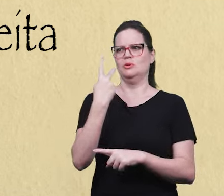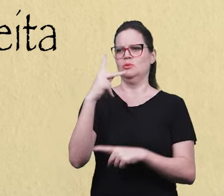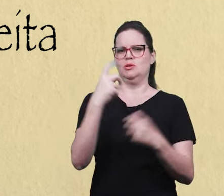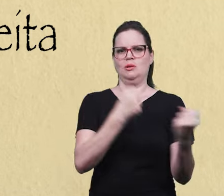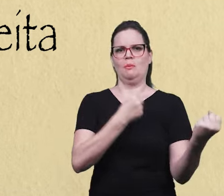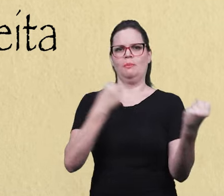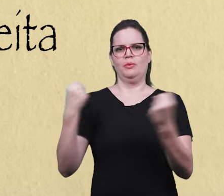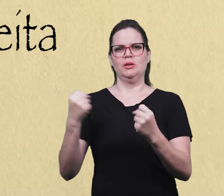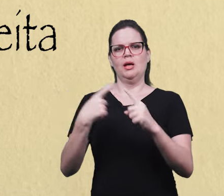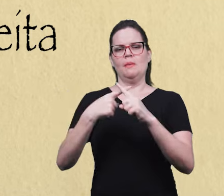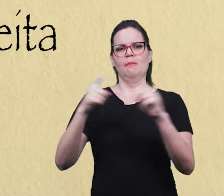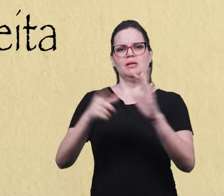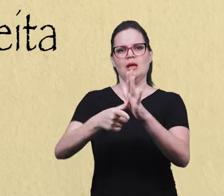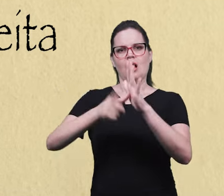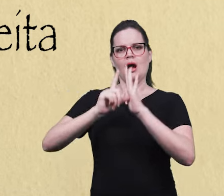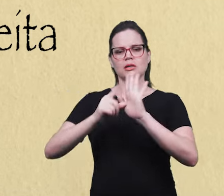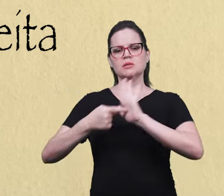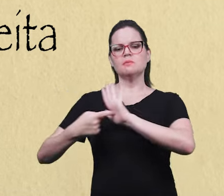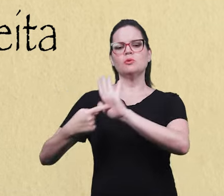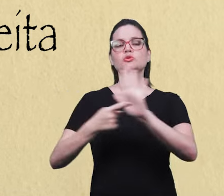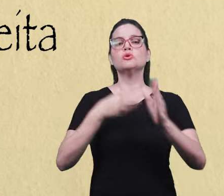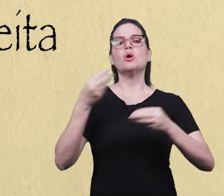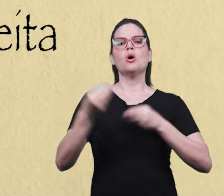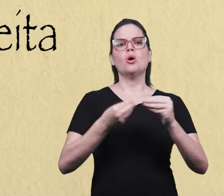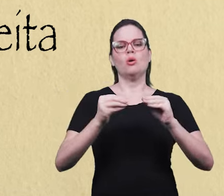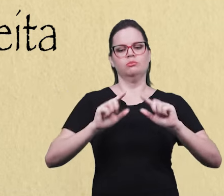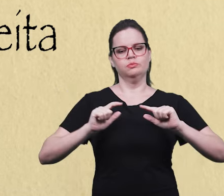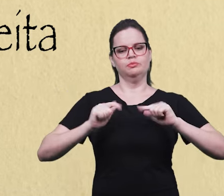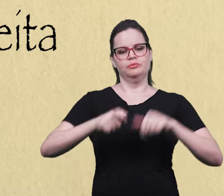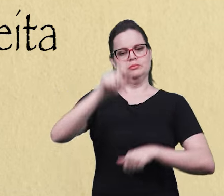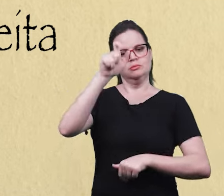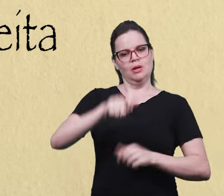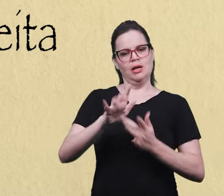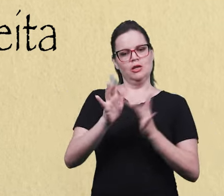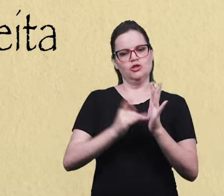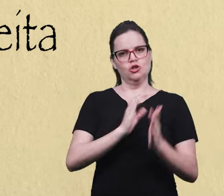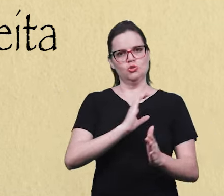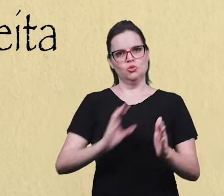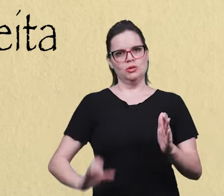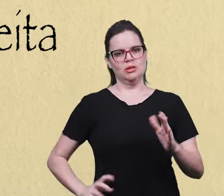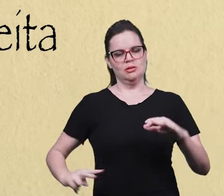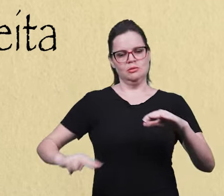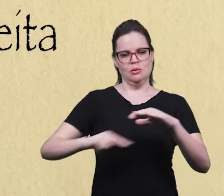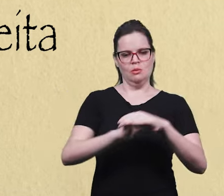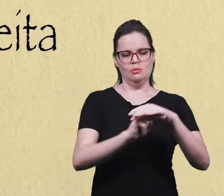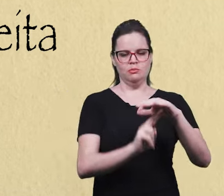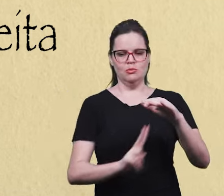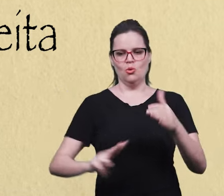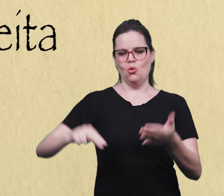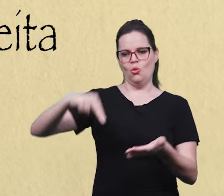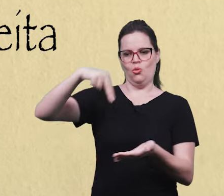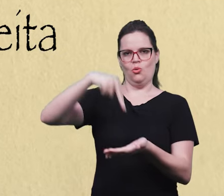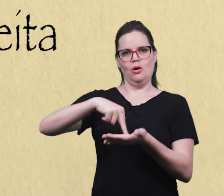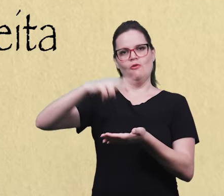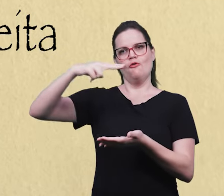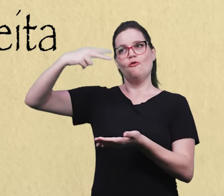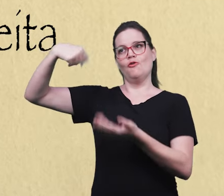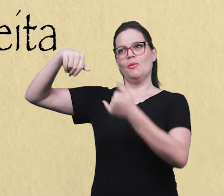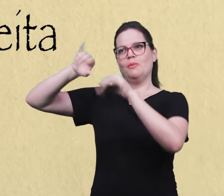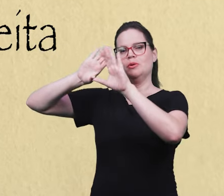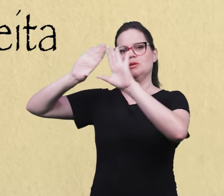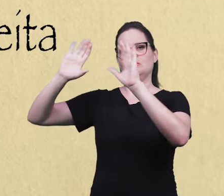manifestou em Cristo, ressuscitando-o dos mortos e pondo-o à sua direita nos céus. Glória a